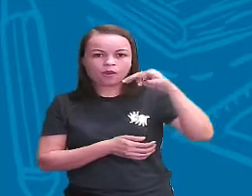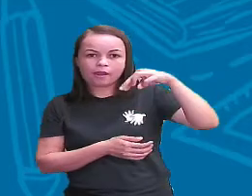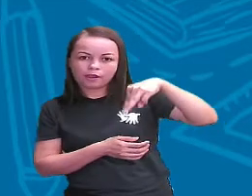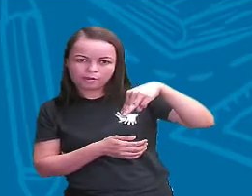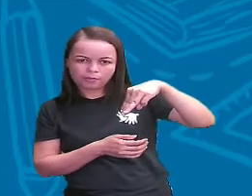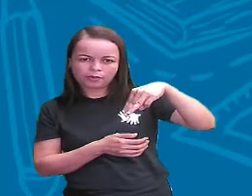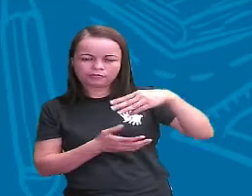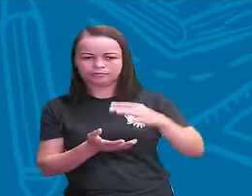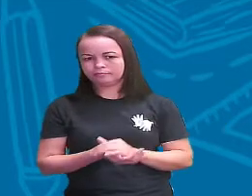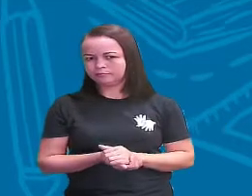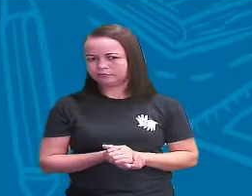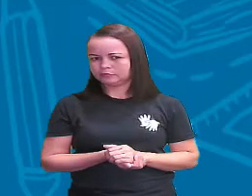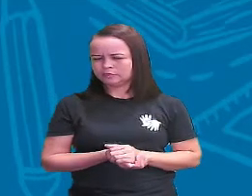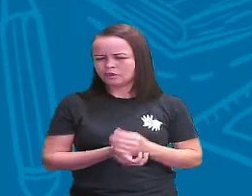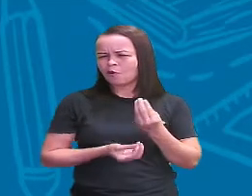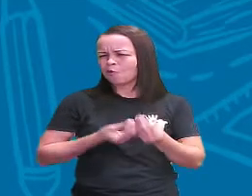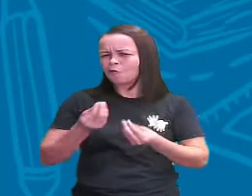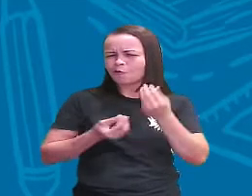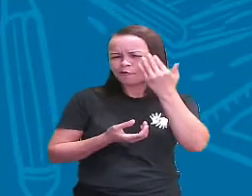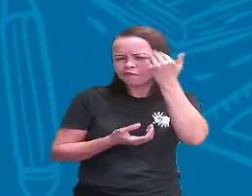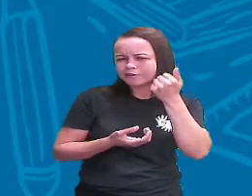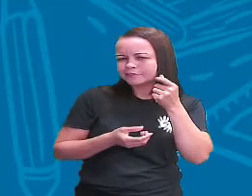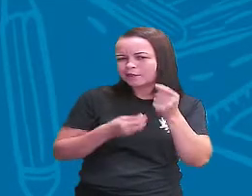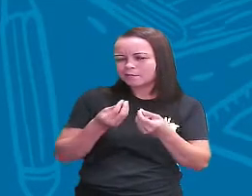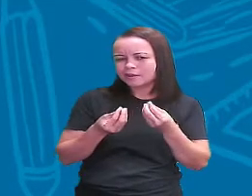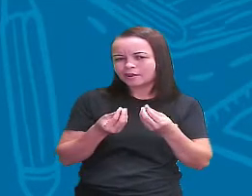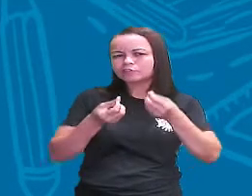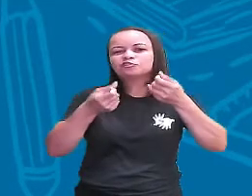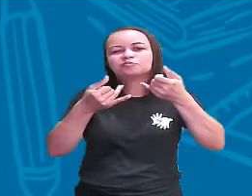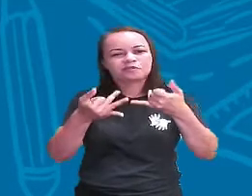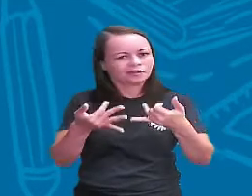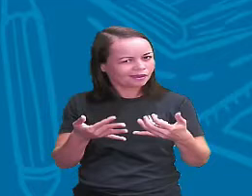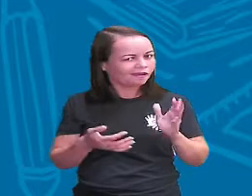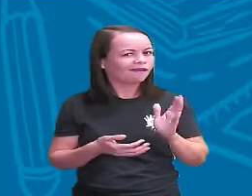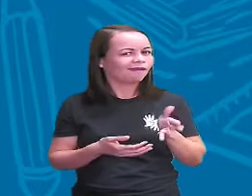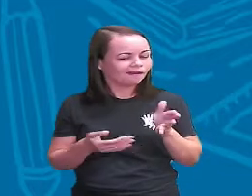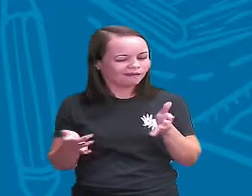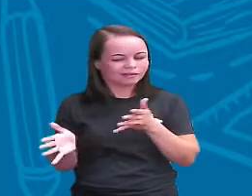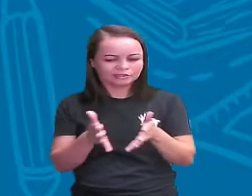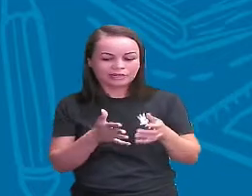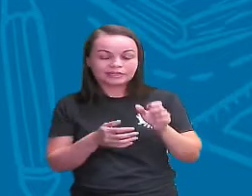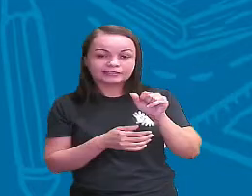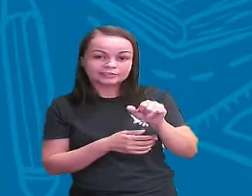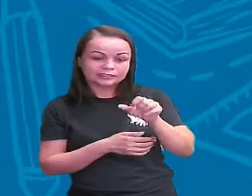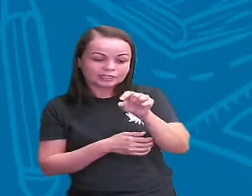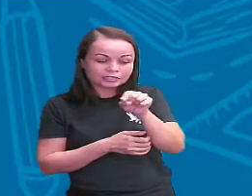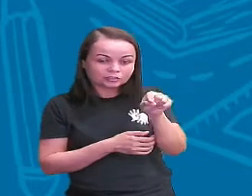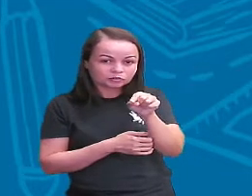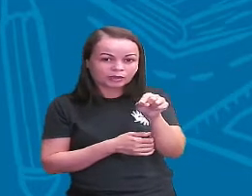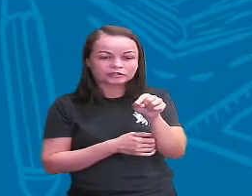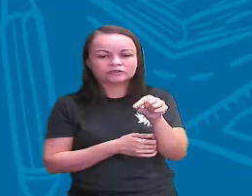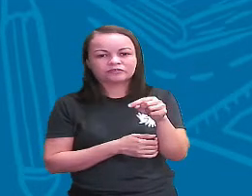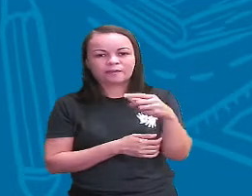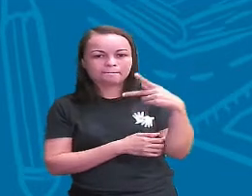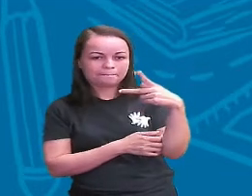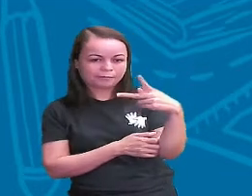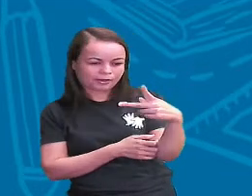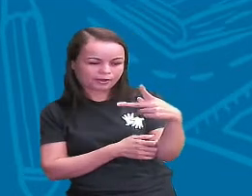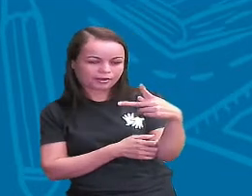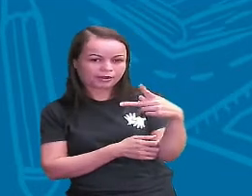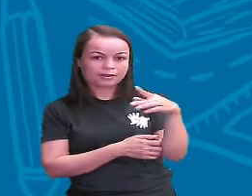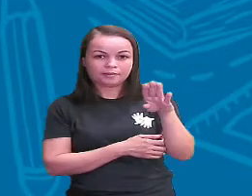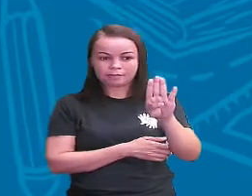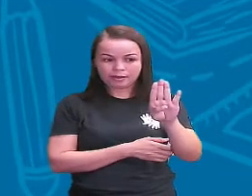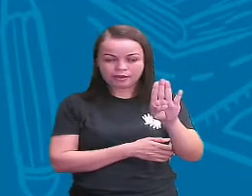O que foi que eu falei? Se após o tracinho, após esse espaço, tiver P e B, eu vou